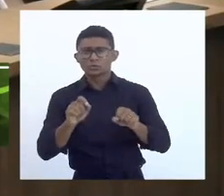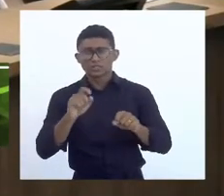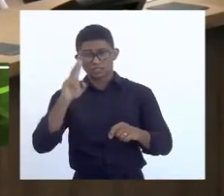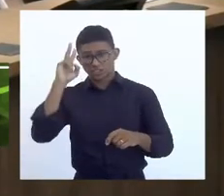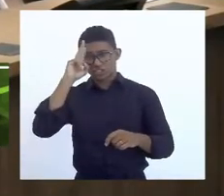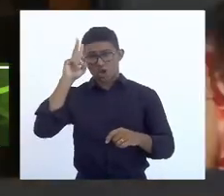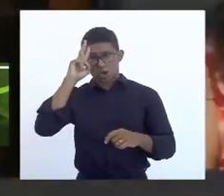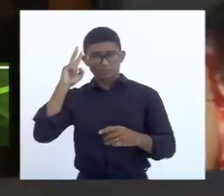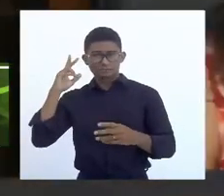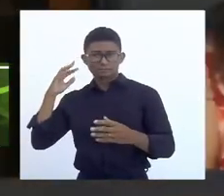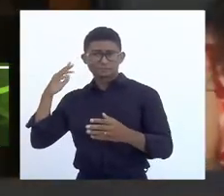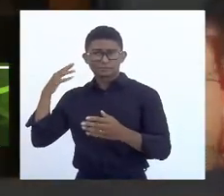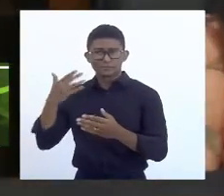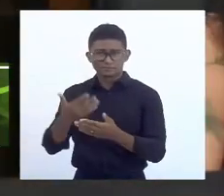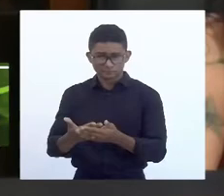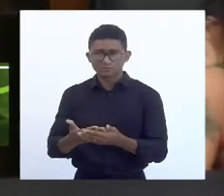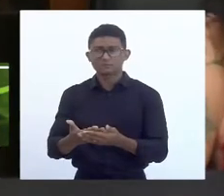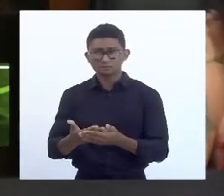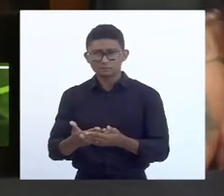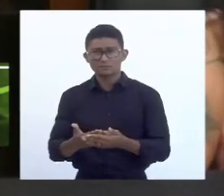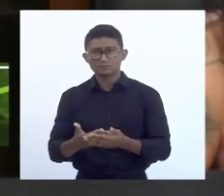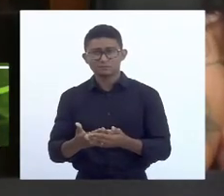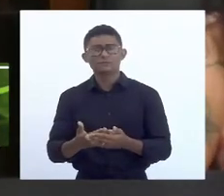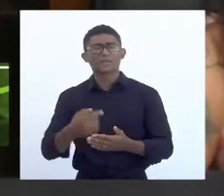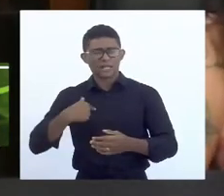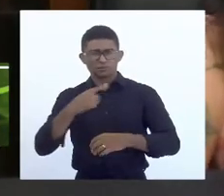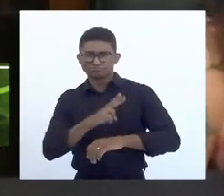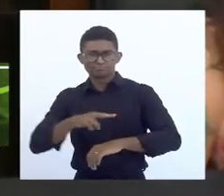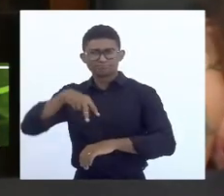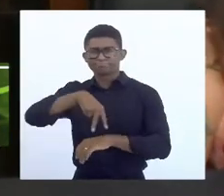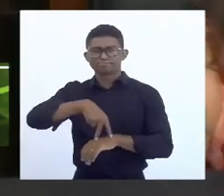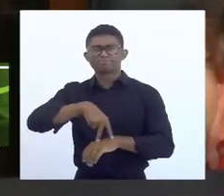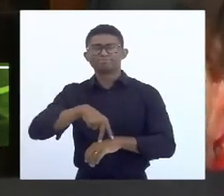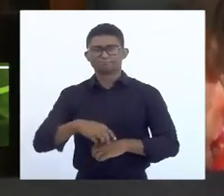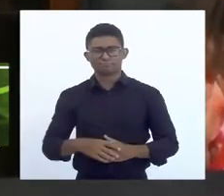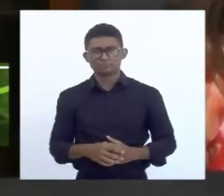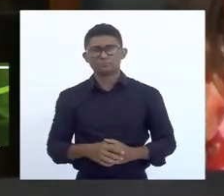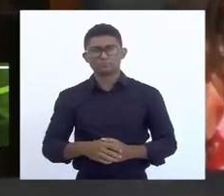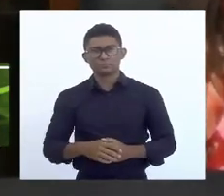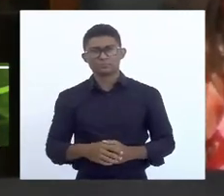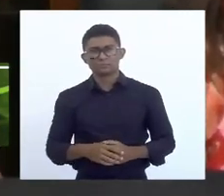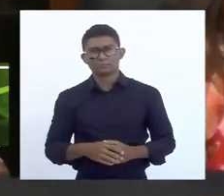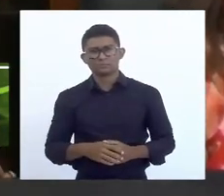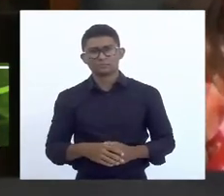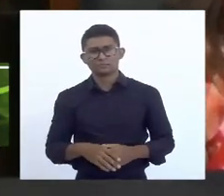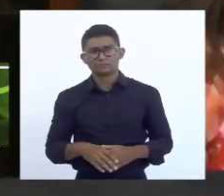história escandalosa, eu vou me levantar. Acima de um